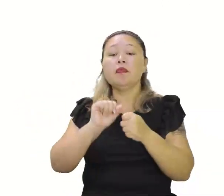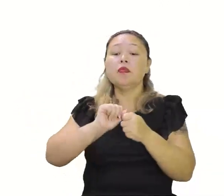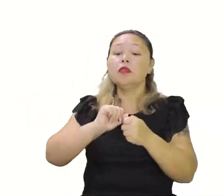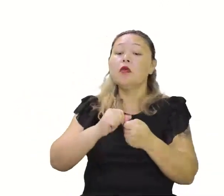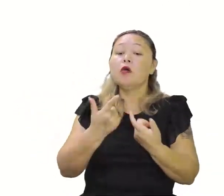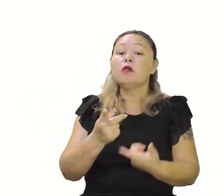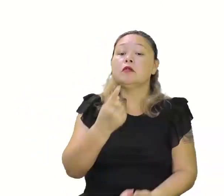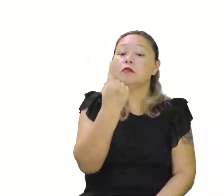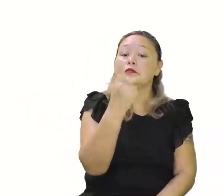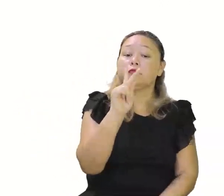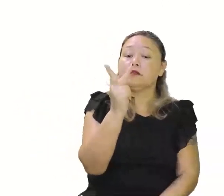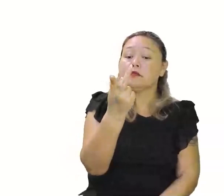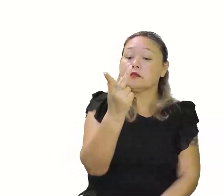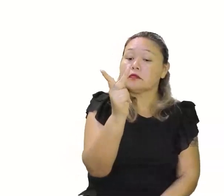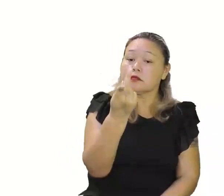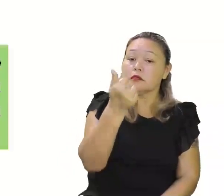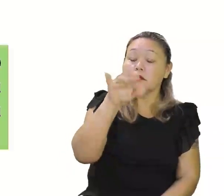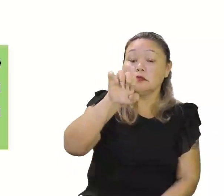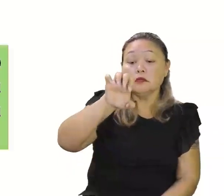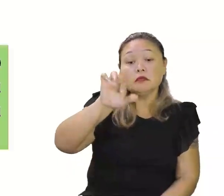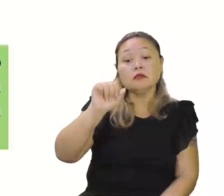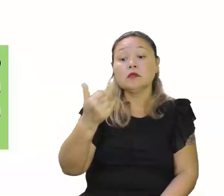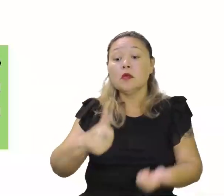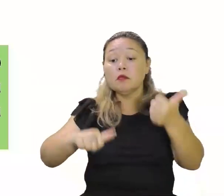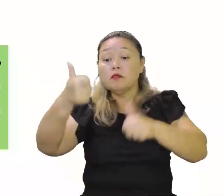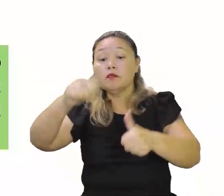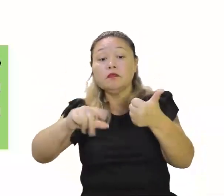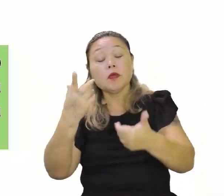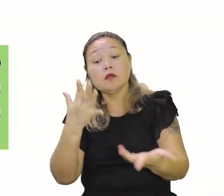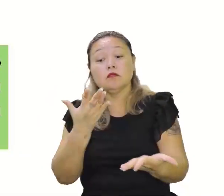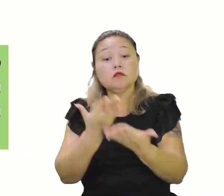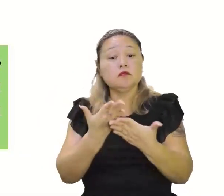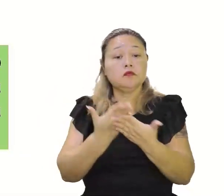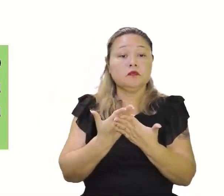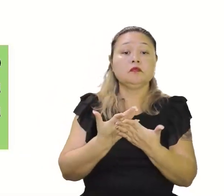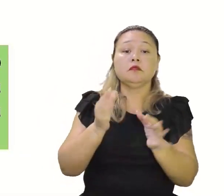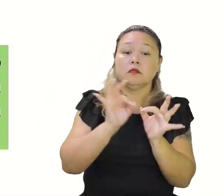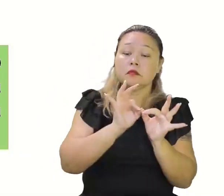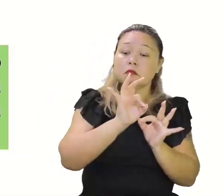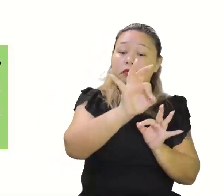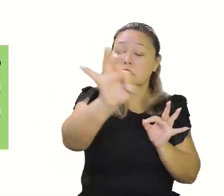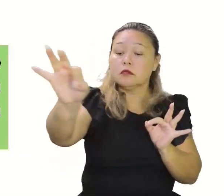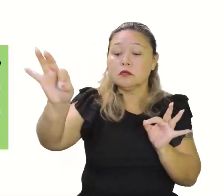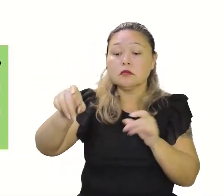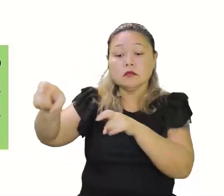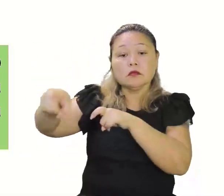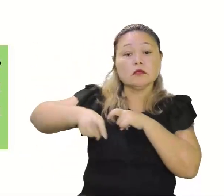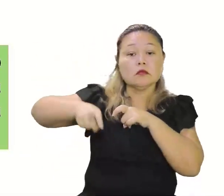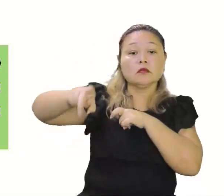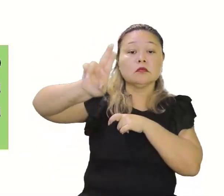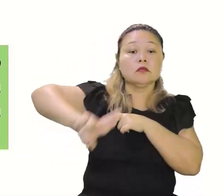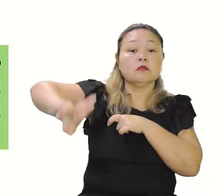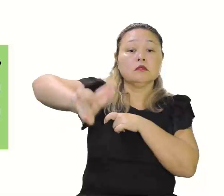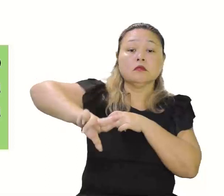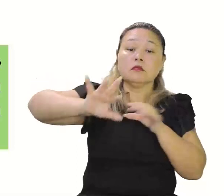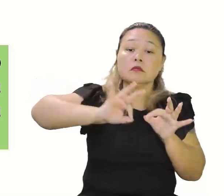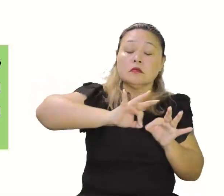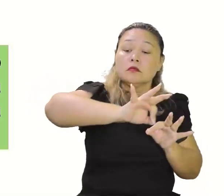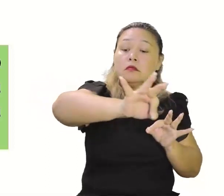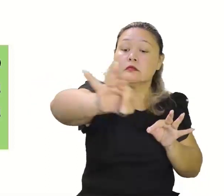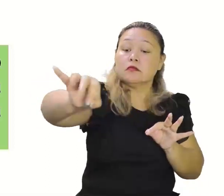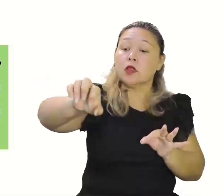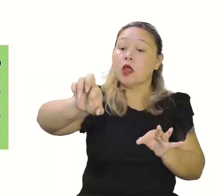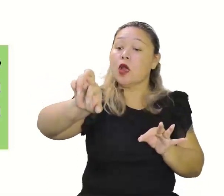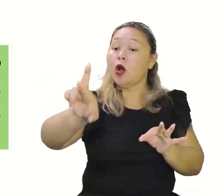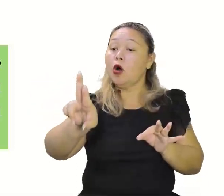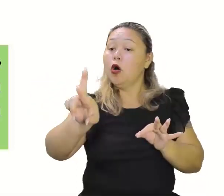Um hectare ou um alqueire? Vamos estudar, né? Vamos ver? As medidas agrárias são utilizadas para medir áreas rurais. Então,